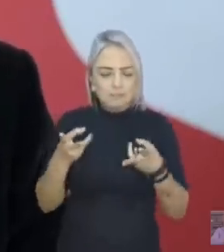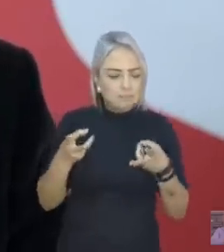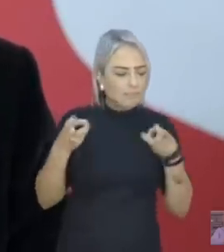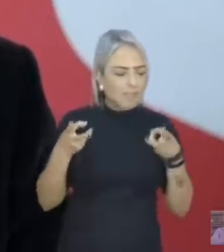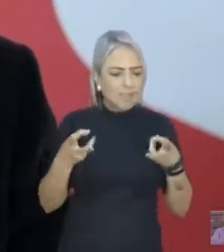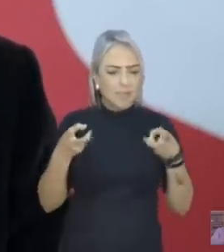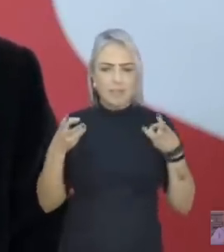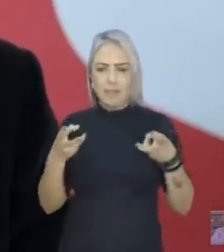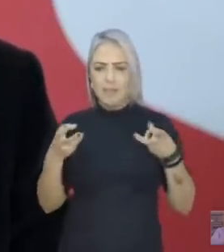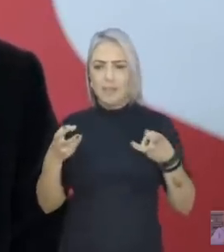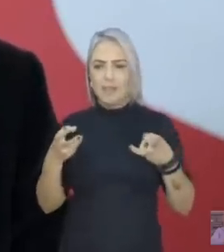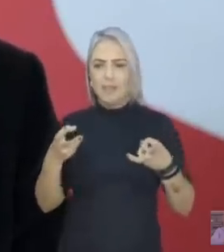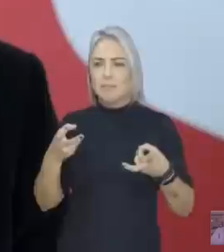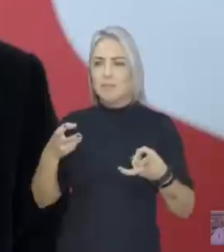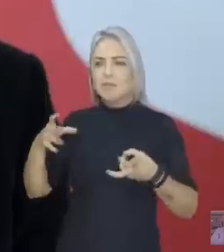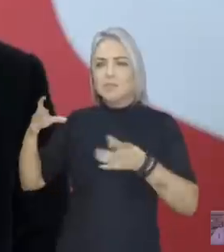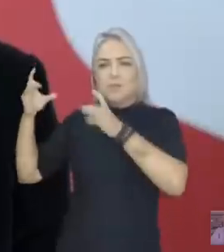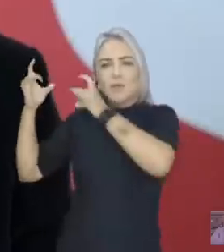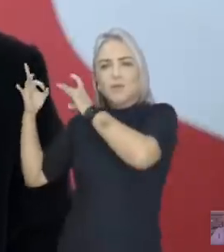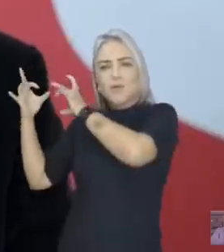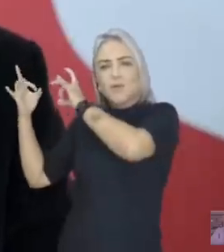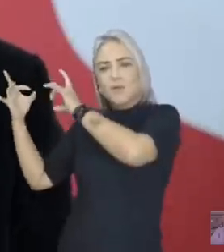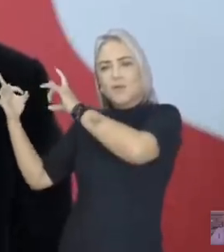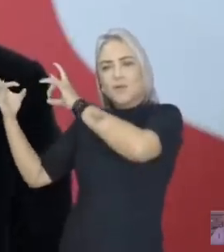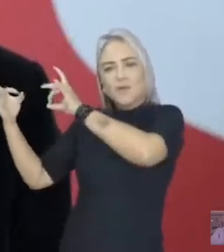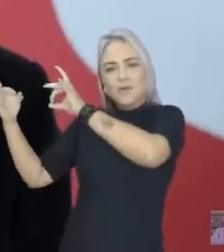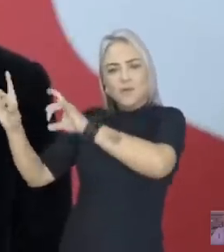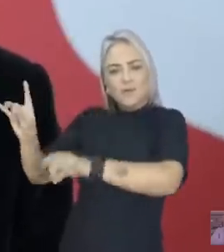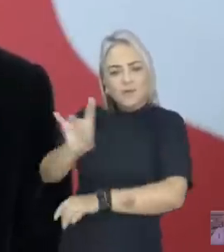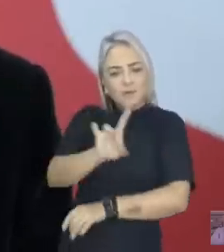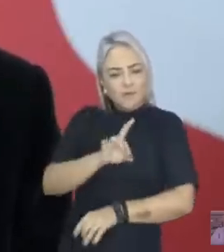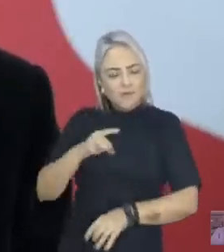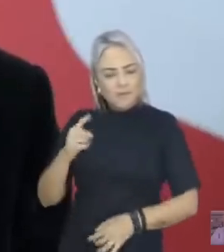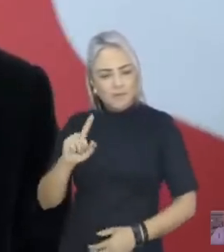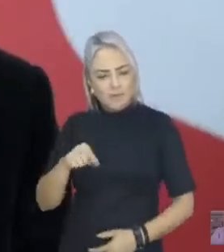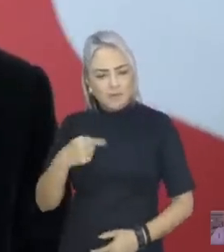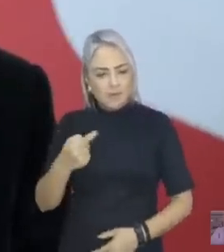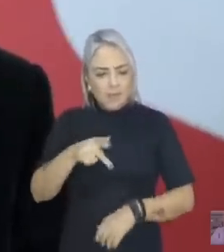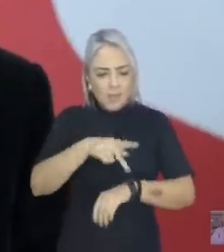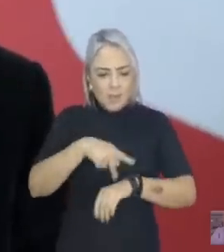mundo, que o país andou para trás.